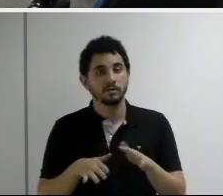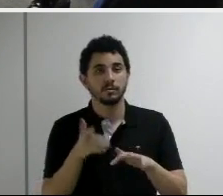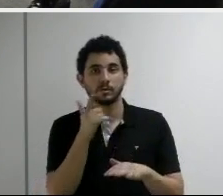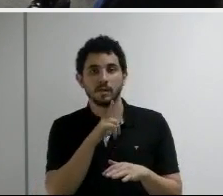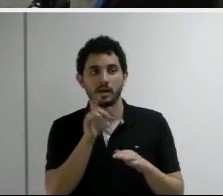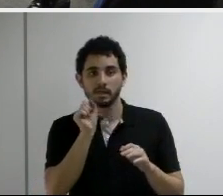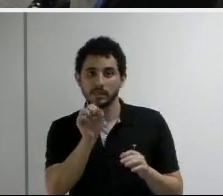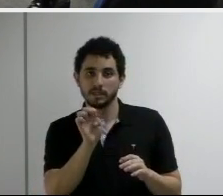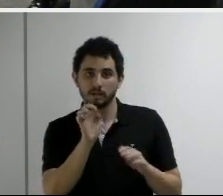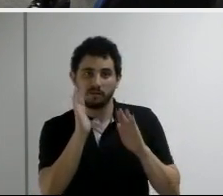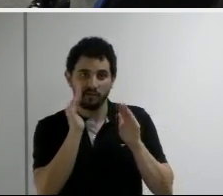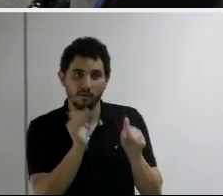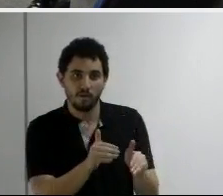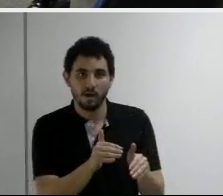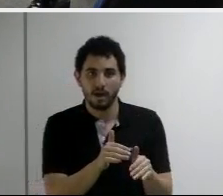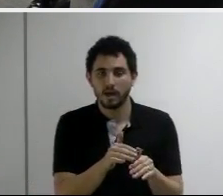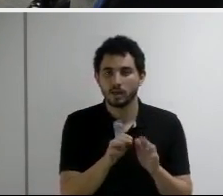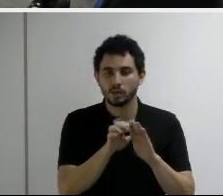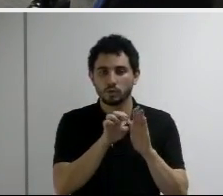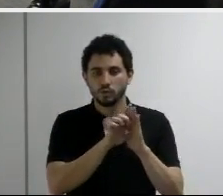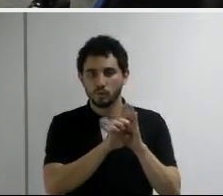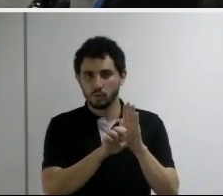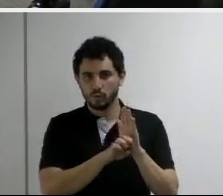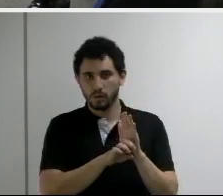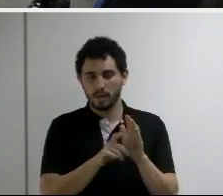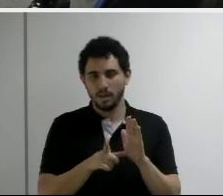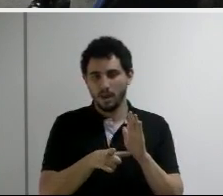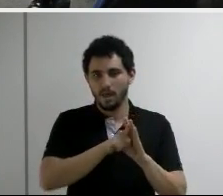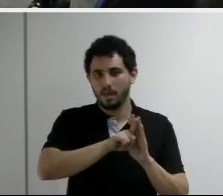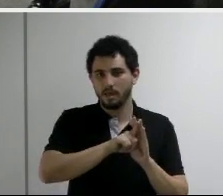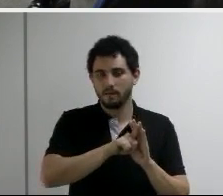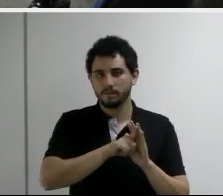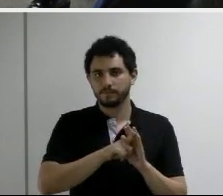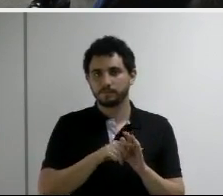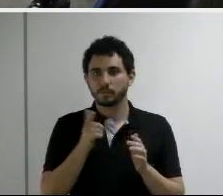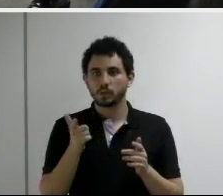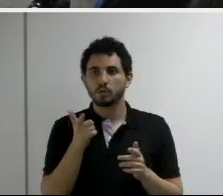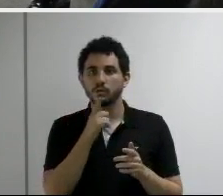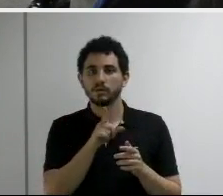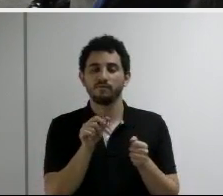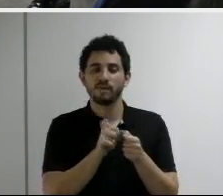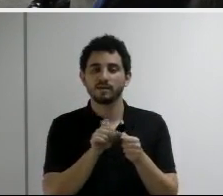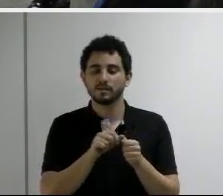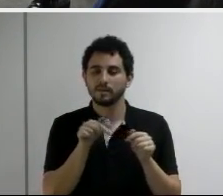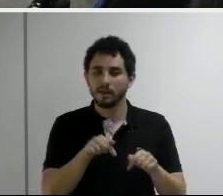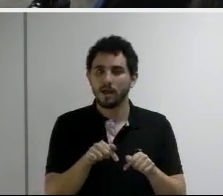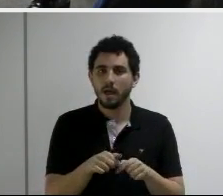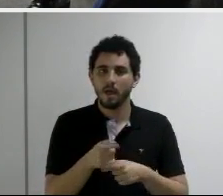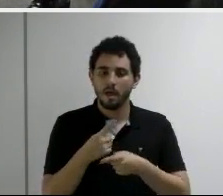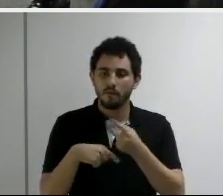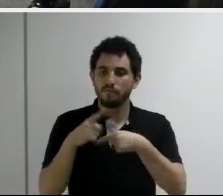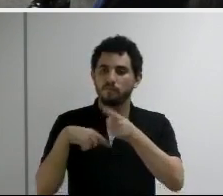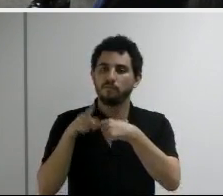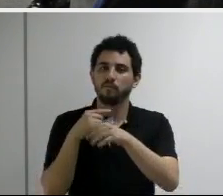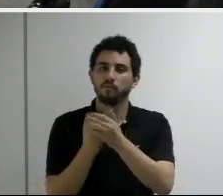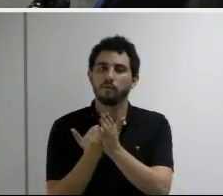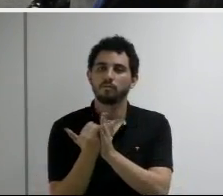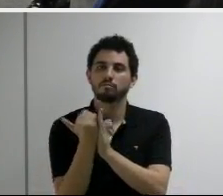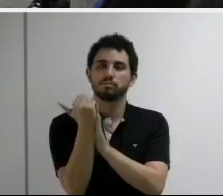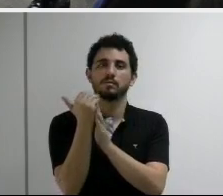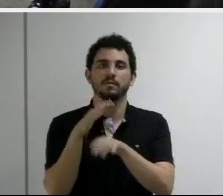focar na estrutura principiológica da lei e conseguir fazer com que ela evolua ao longo do